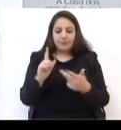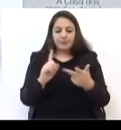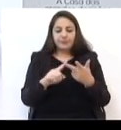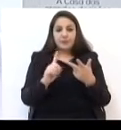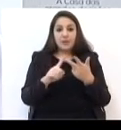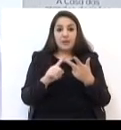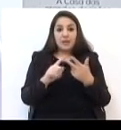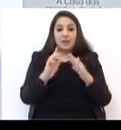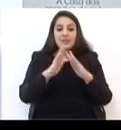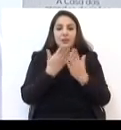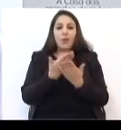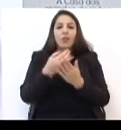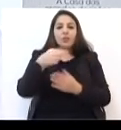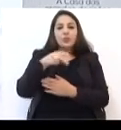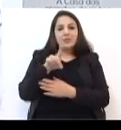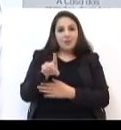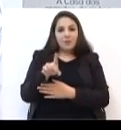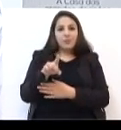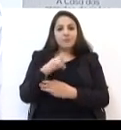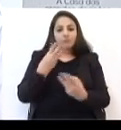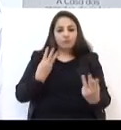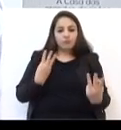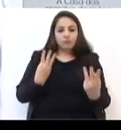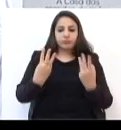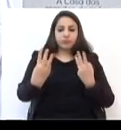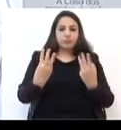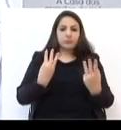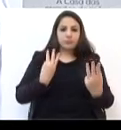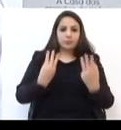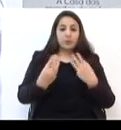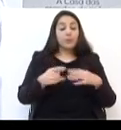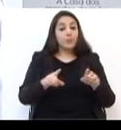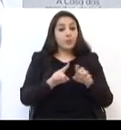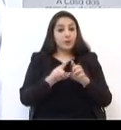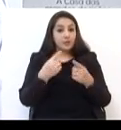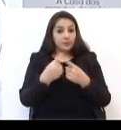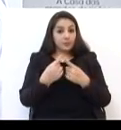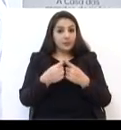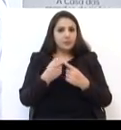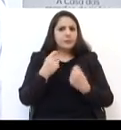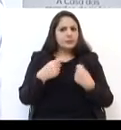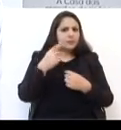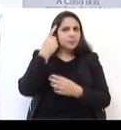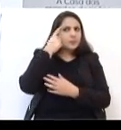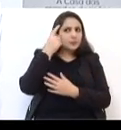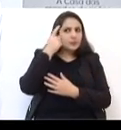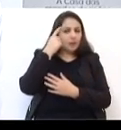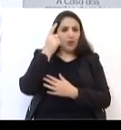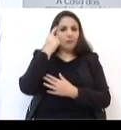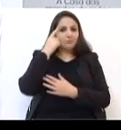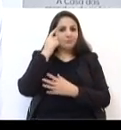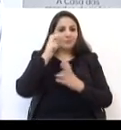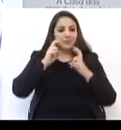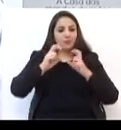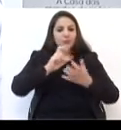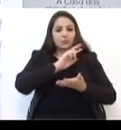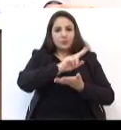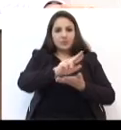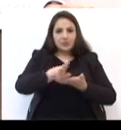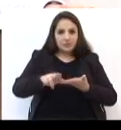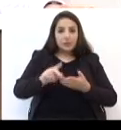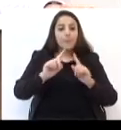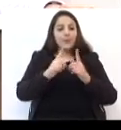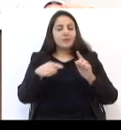à Escola Notre Dame, tá? Então, porque também tu tem que pensar no trânsito, mas também tu tem que pensar no